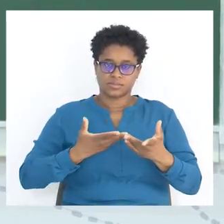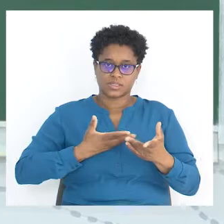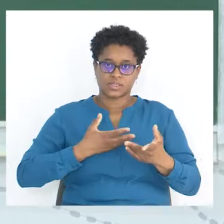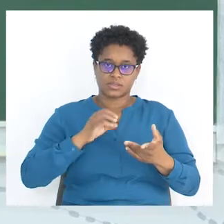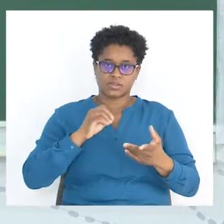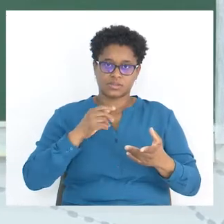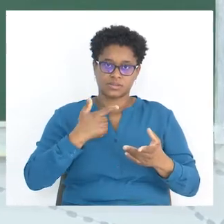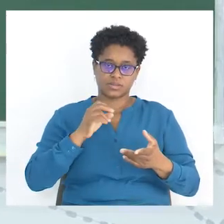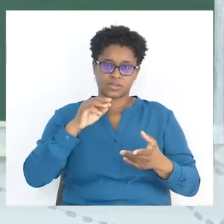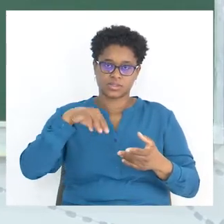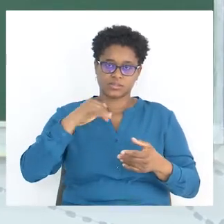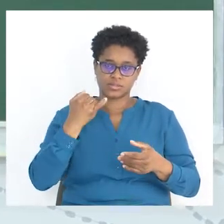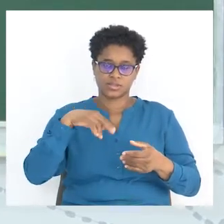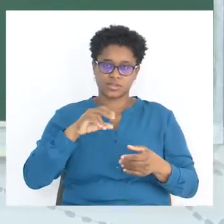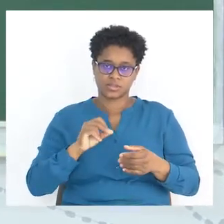dopamina.